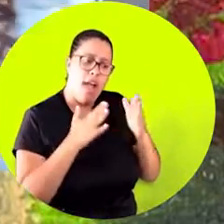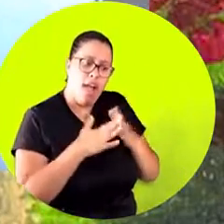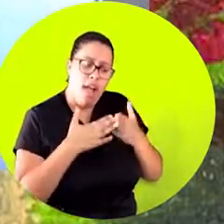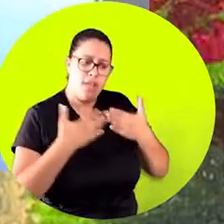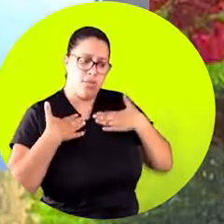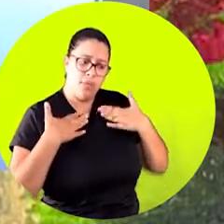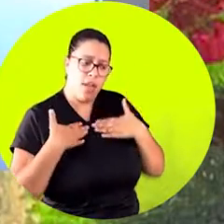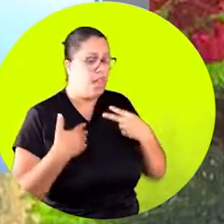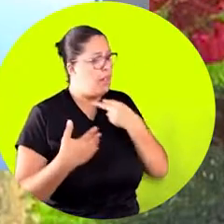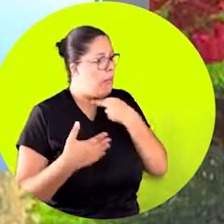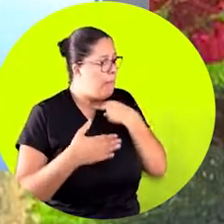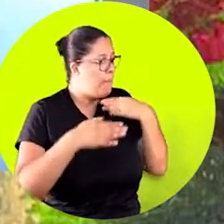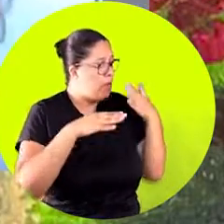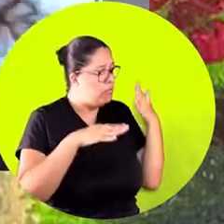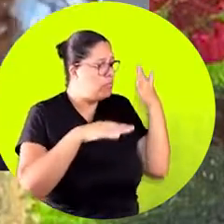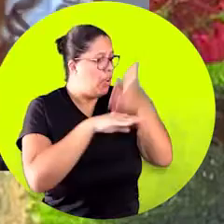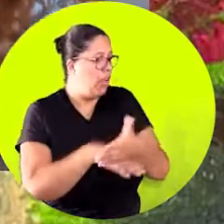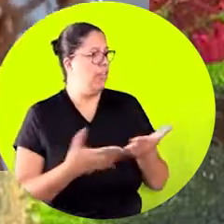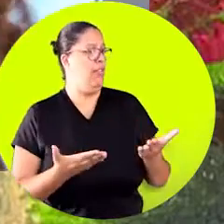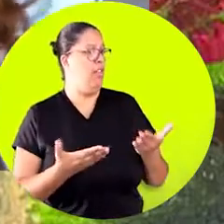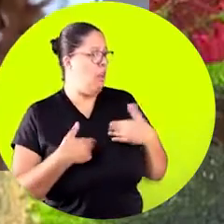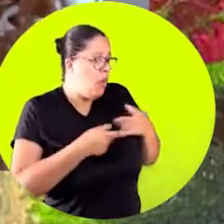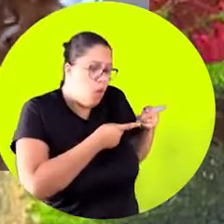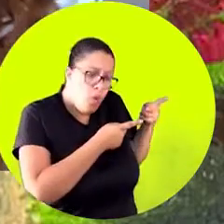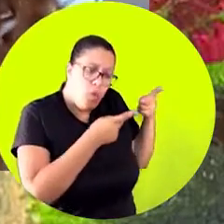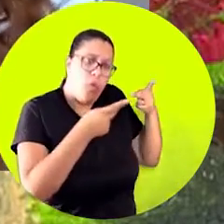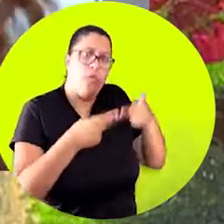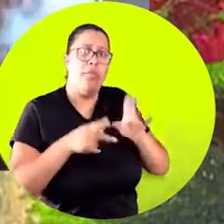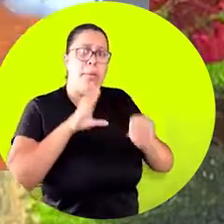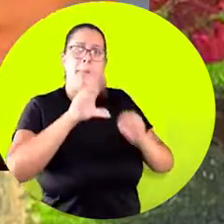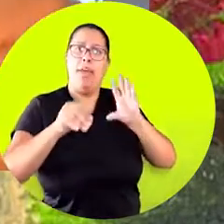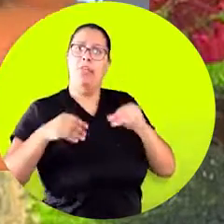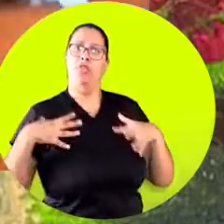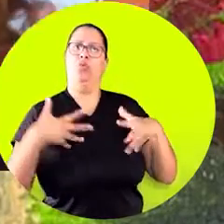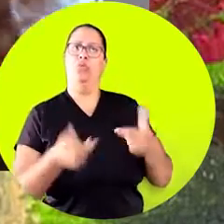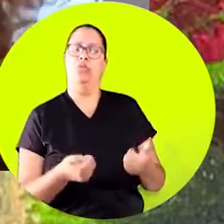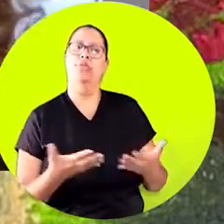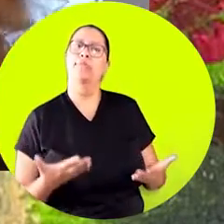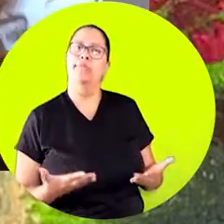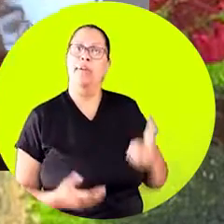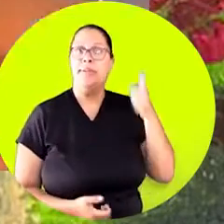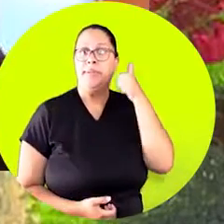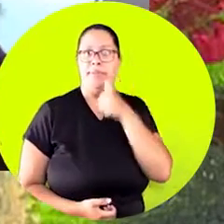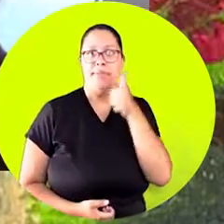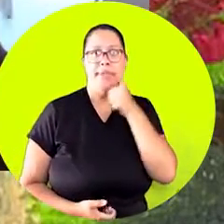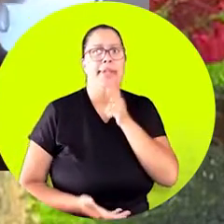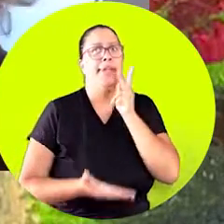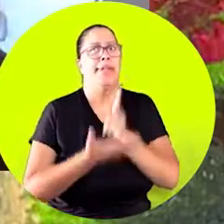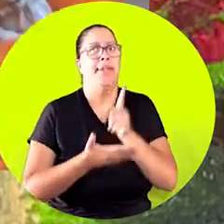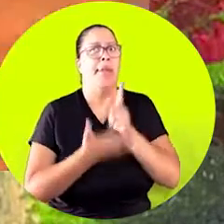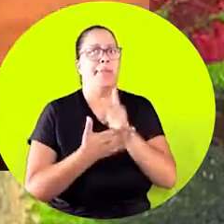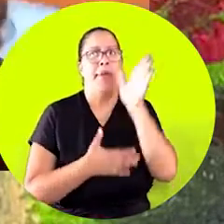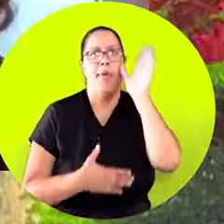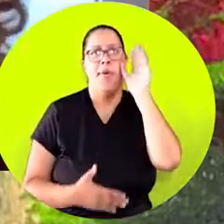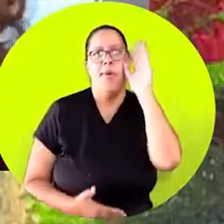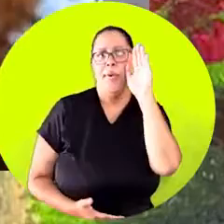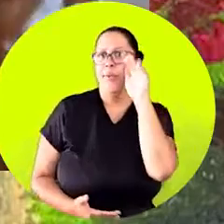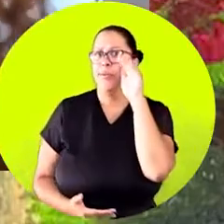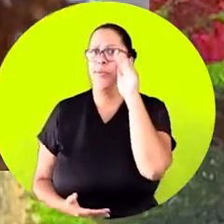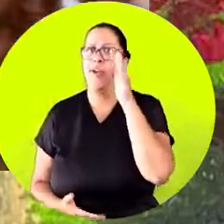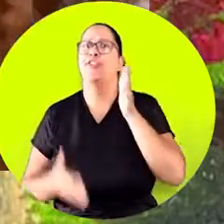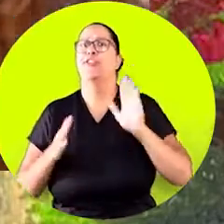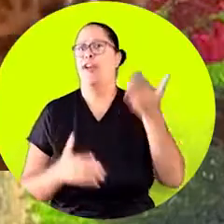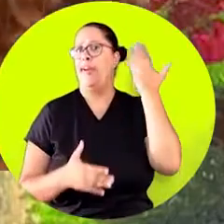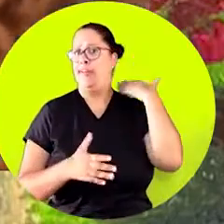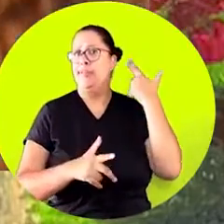deles e que ela não podia simplesmente entrar sem ser convidada e mexer em tudo. A menina, que sempre havia sido muito enxerida e já tinha tido muitos